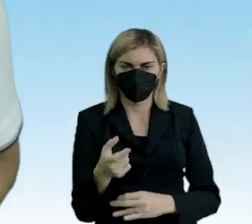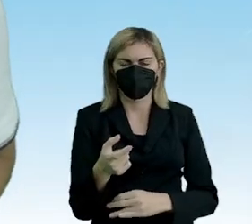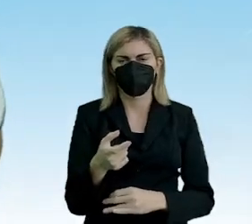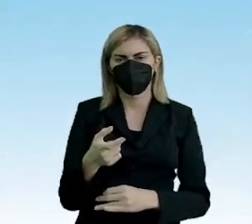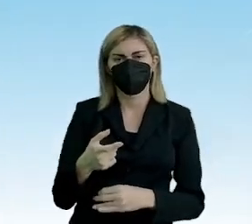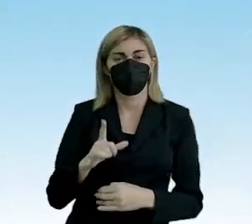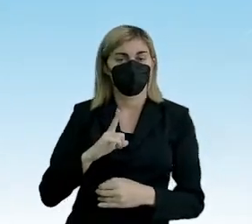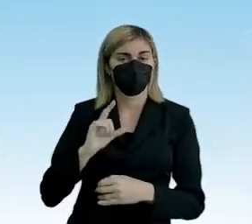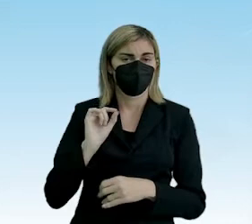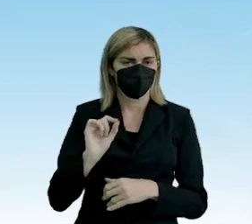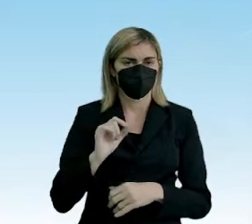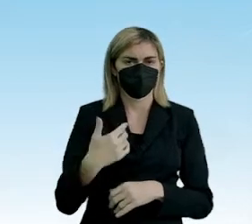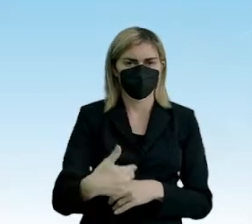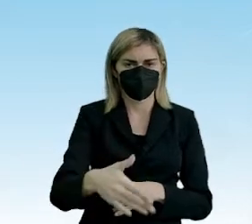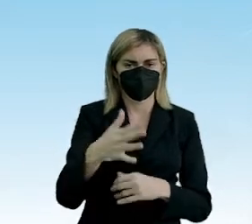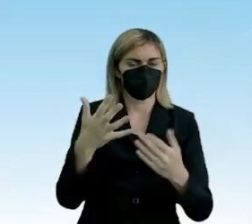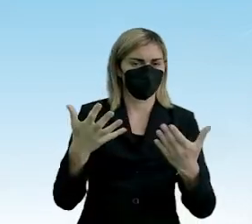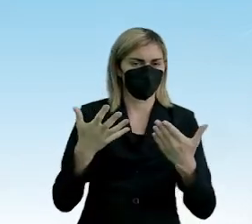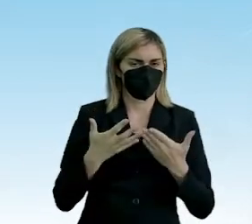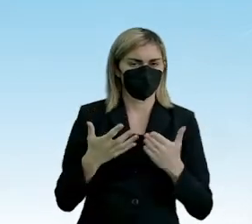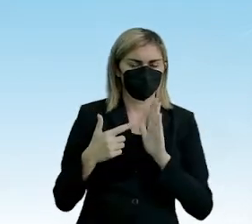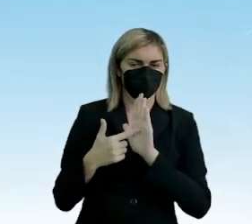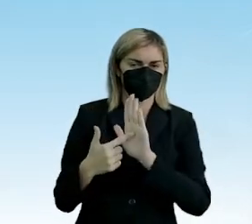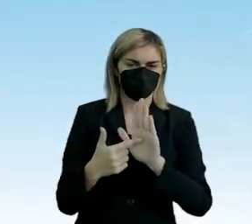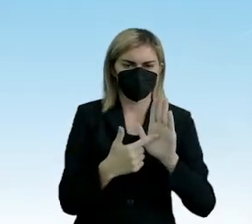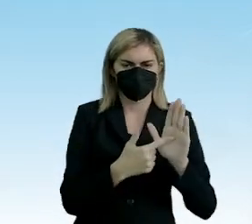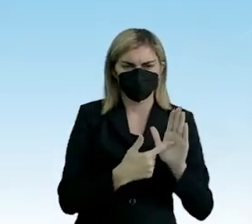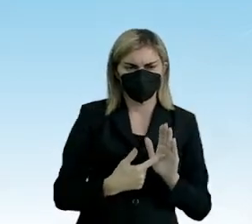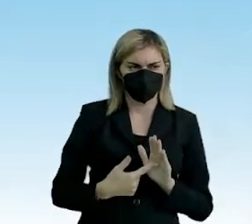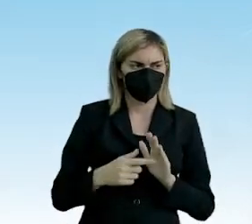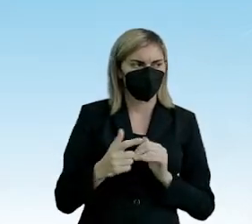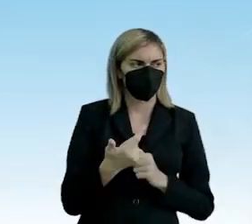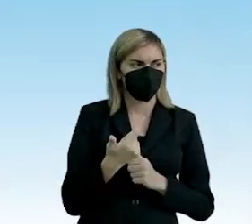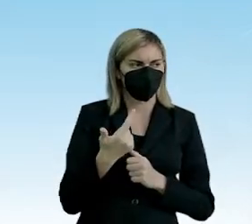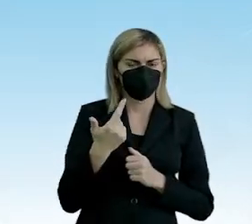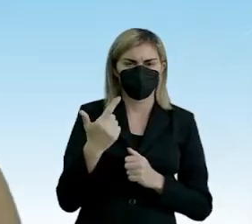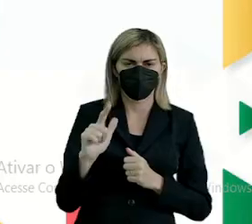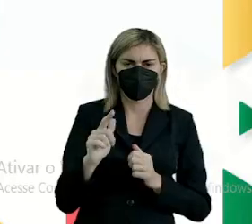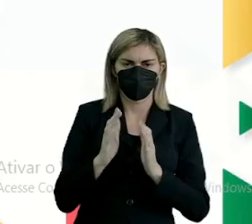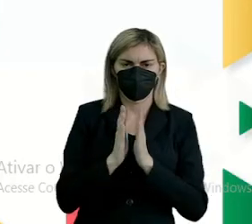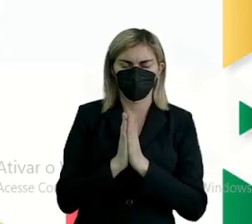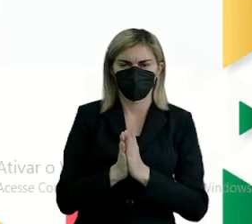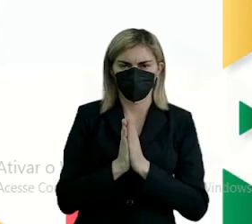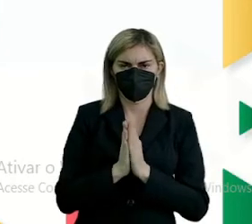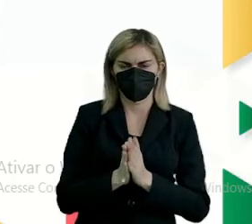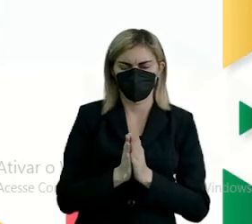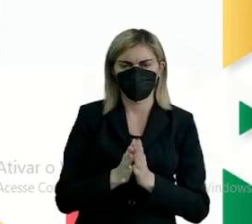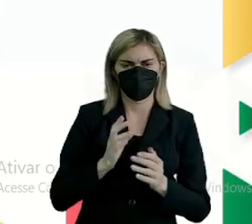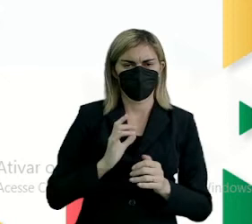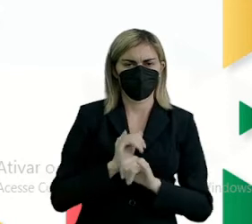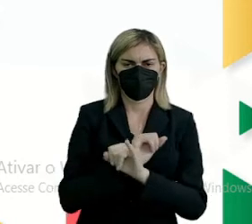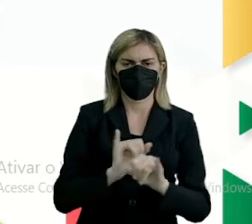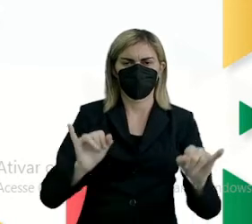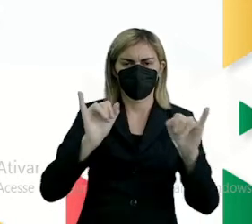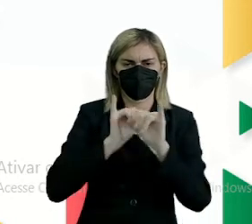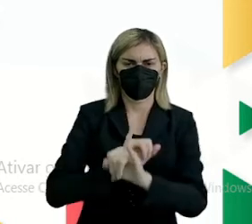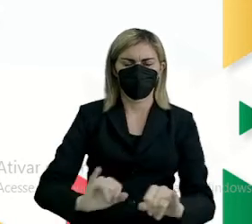intencionalidade. É aquilo que se quer apresentar. Outra, por favor, olha aí, uma